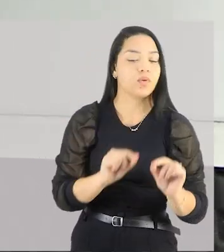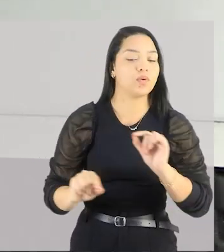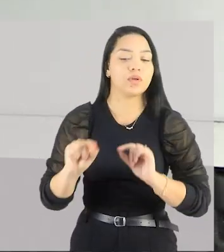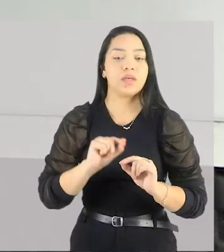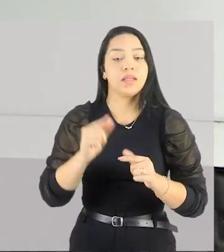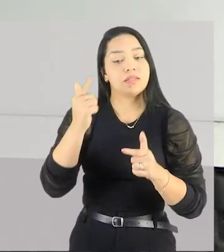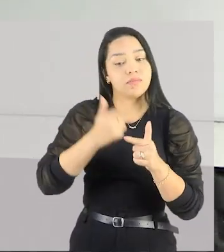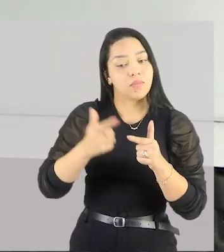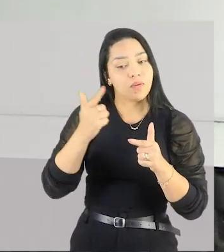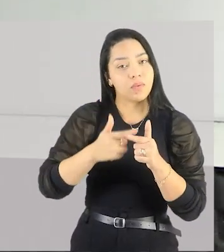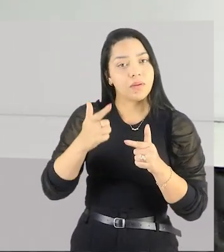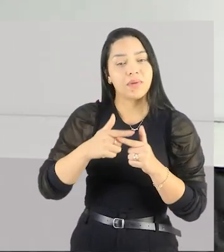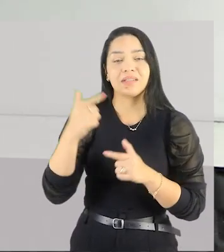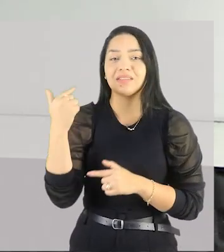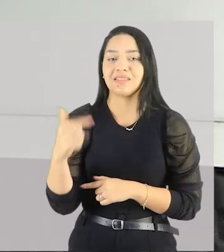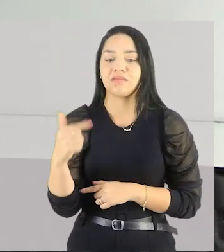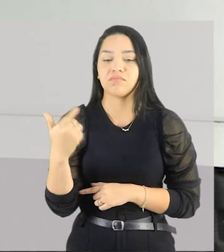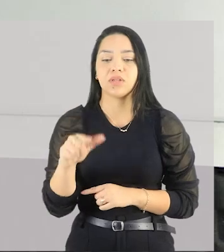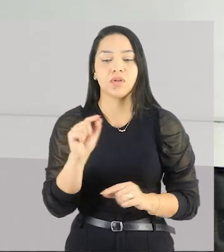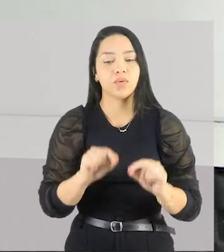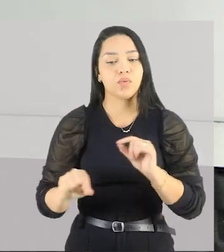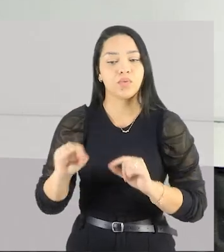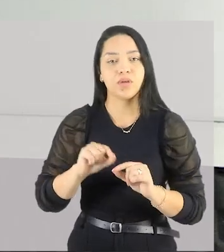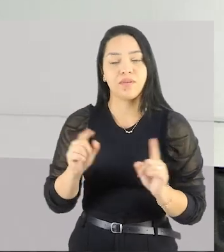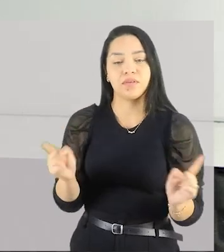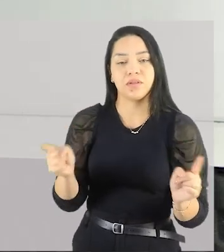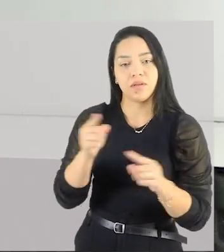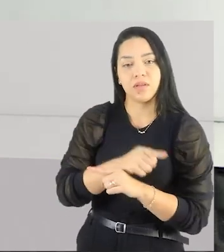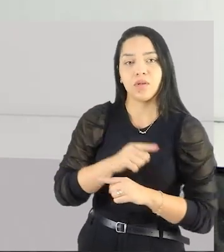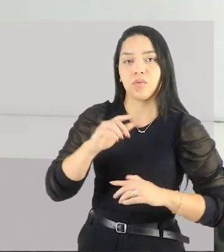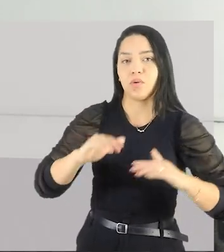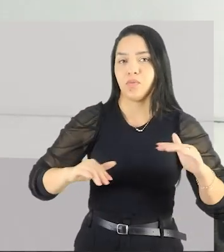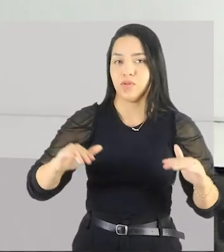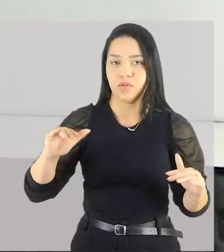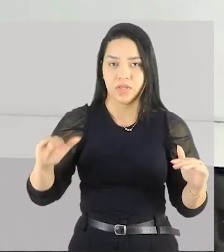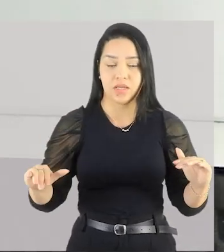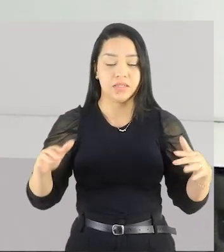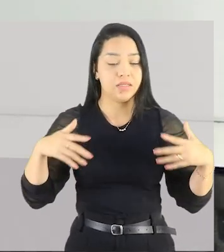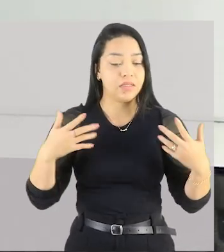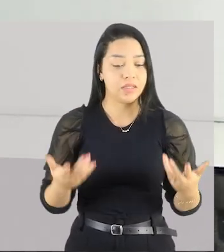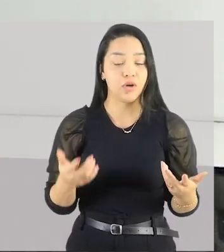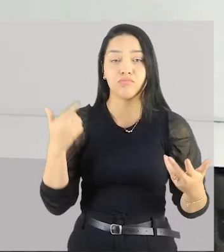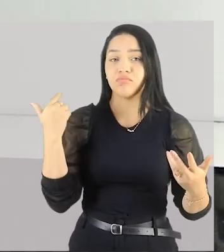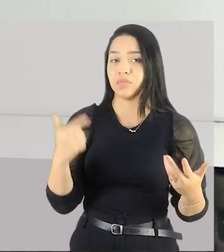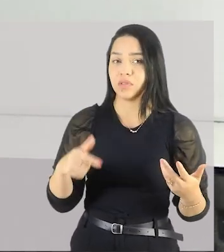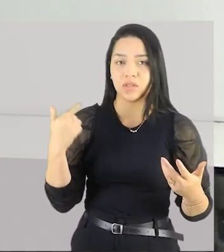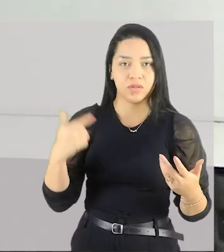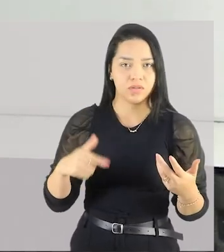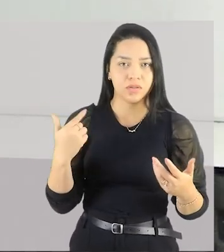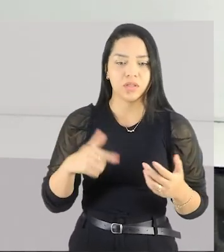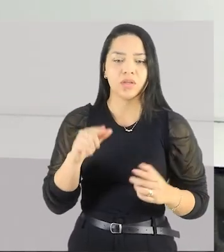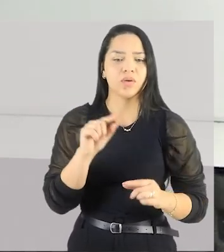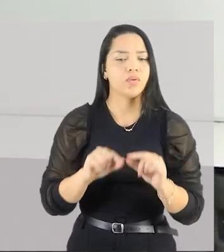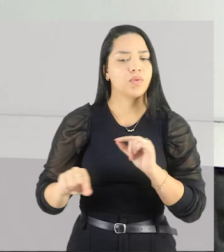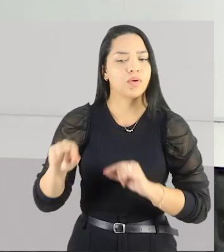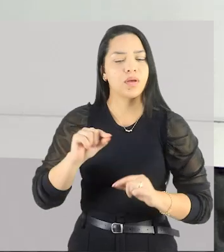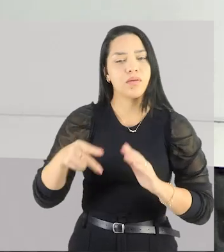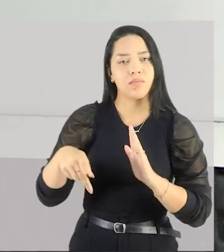problema aqui, a gente não tem grandezas inversamente proporcionais. Então, não vai existir a parte